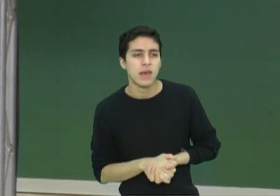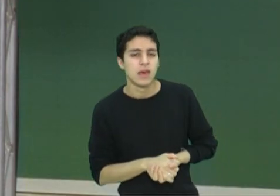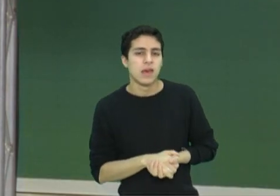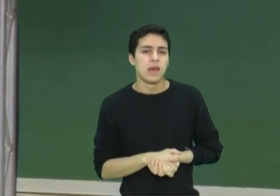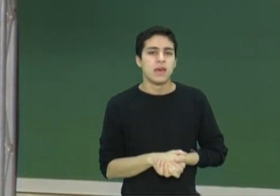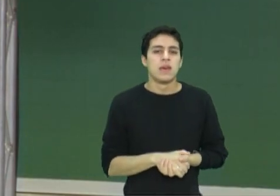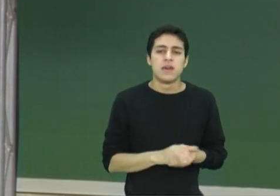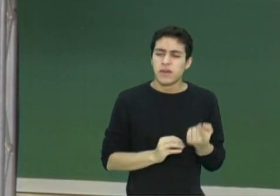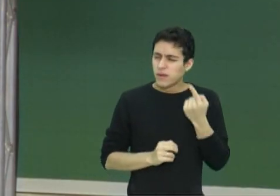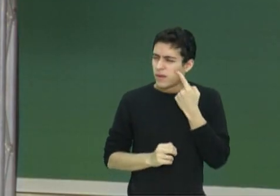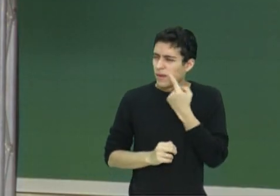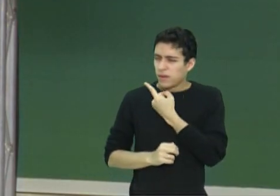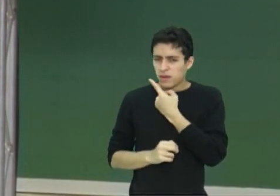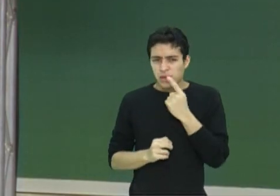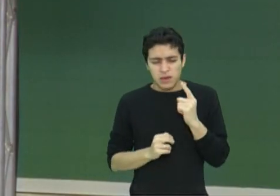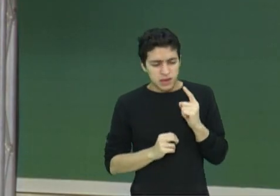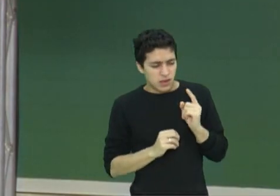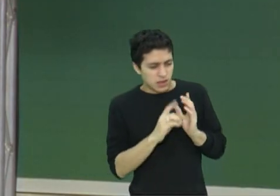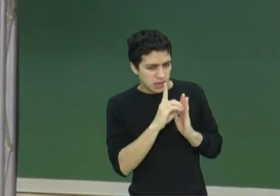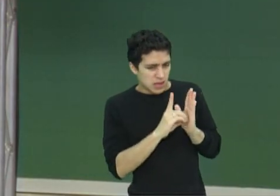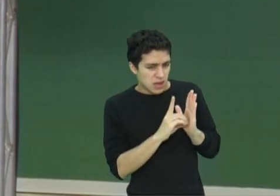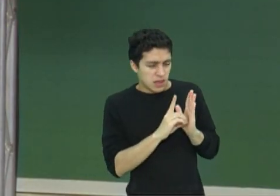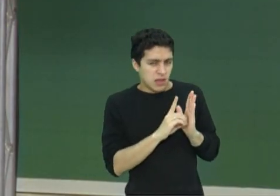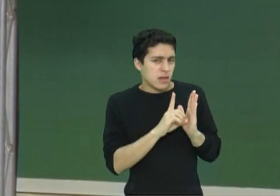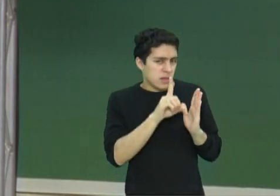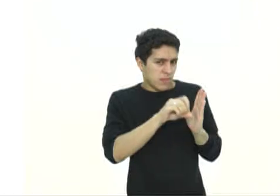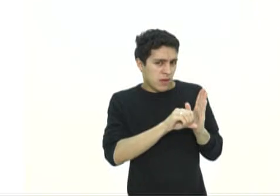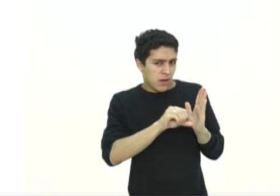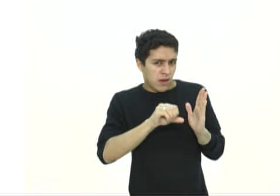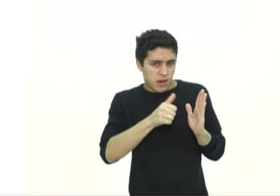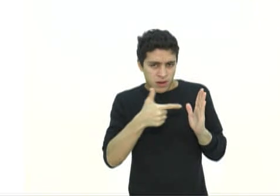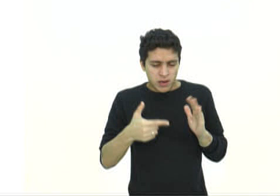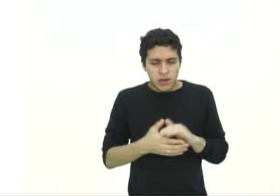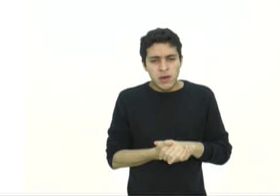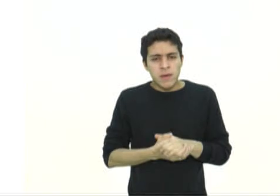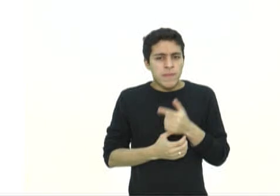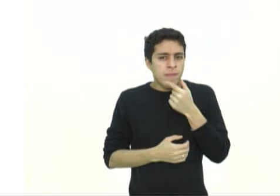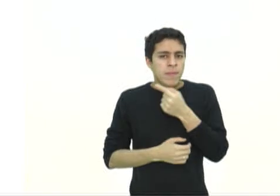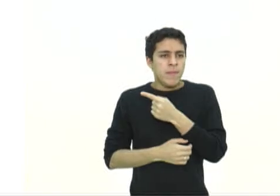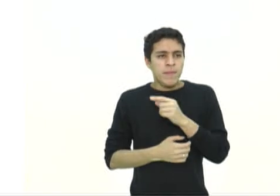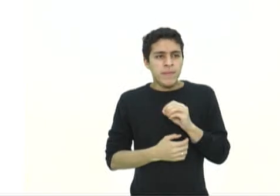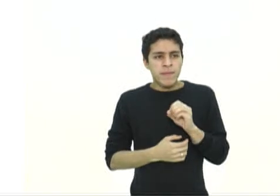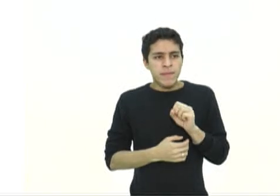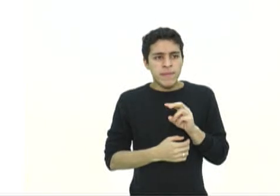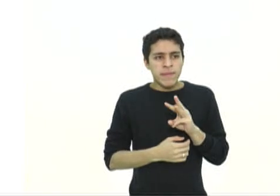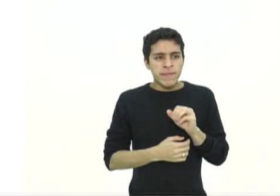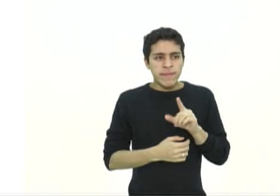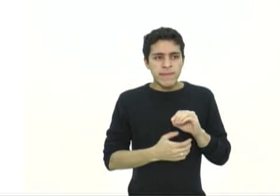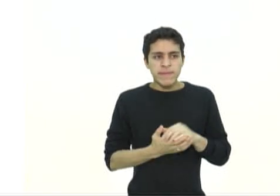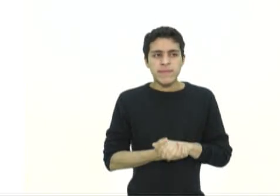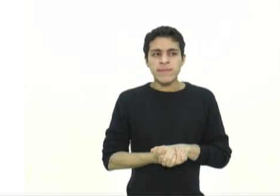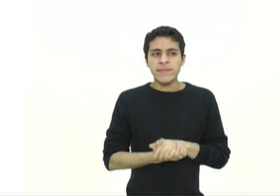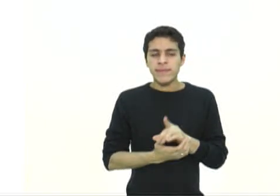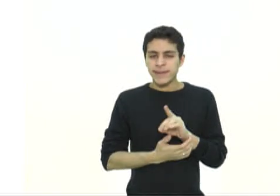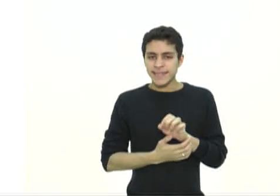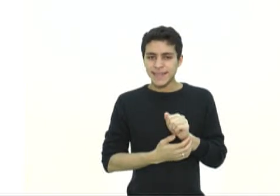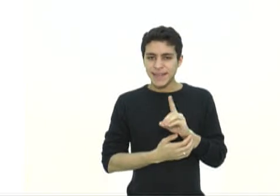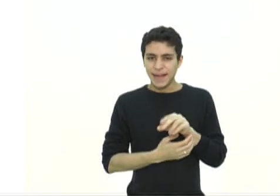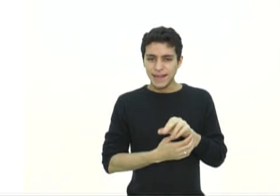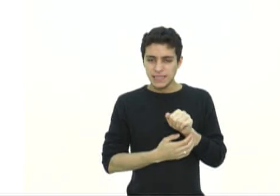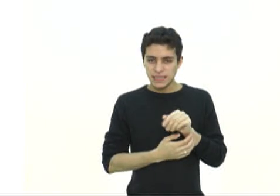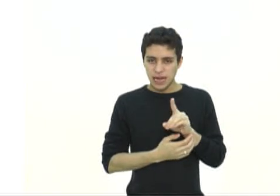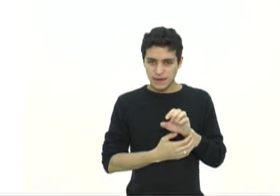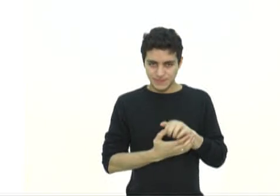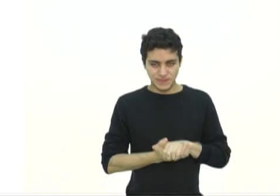lá na década de 1912, esse homem, Oswaldo de Andrade. Gente, Oswaldo de Andrade,